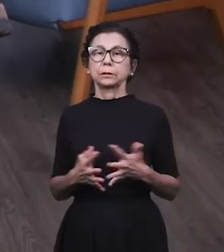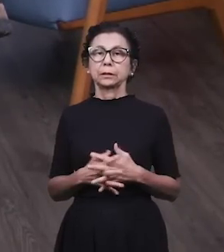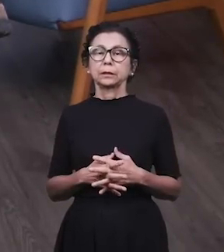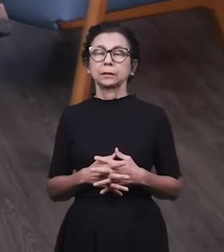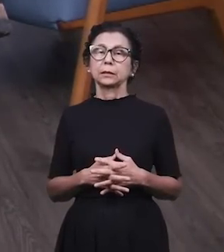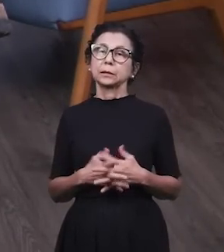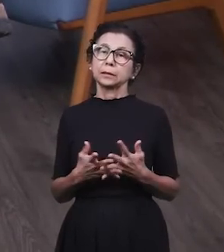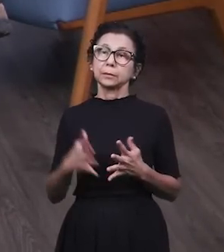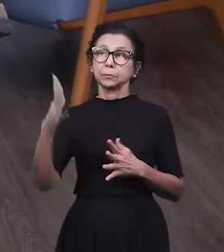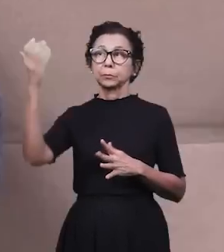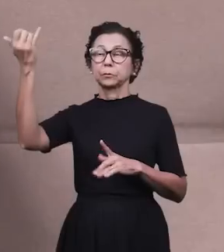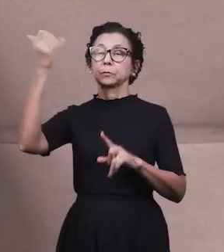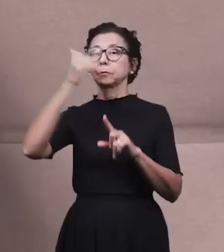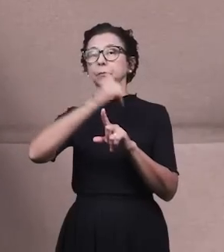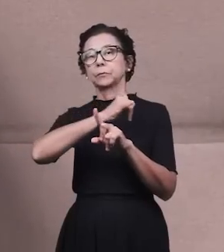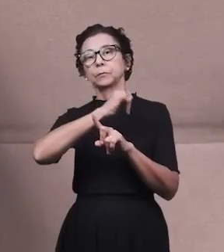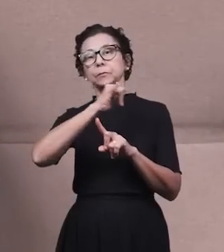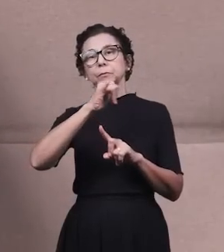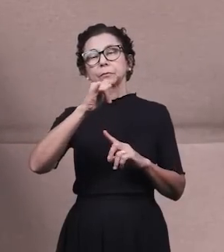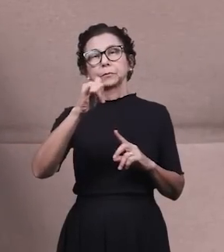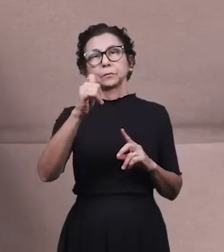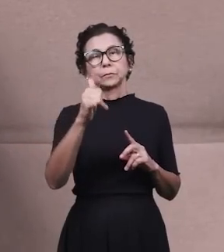Porque ela é profética.